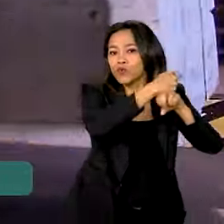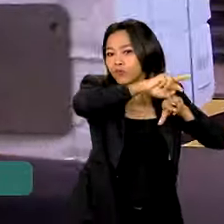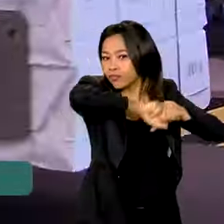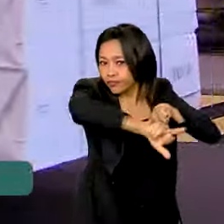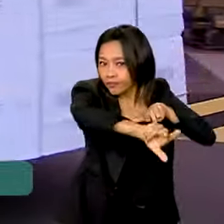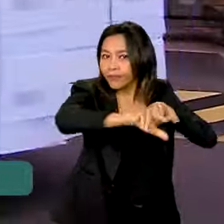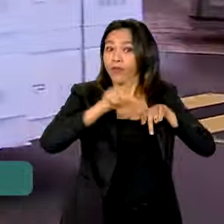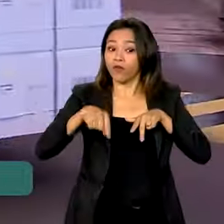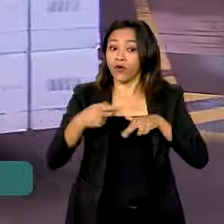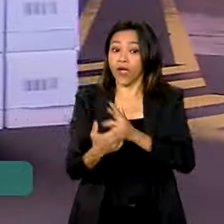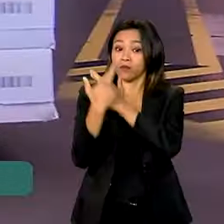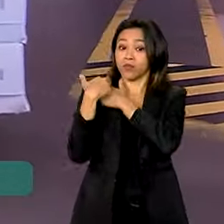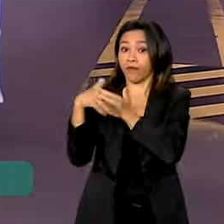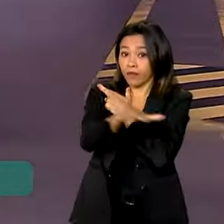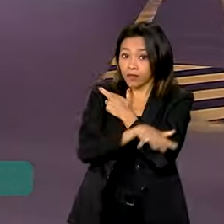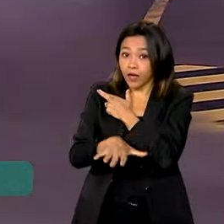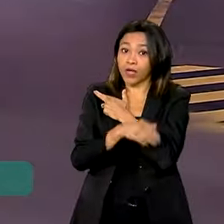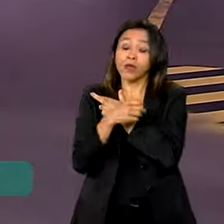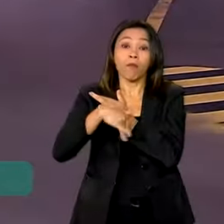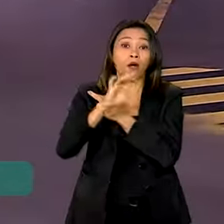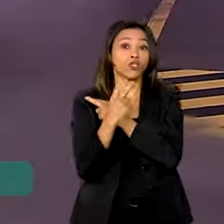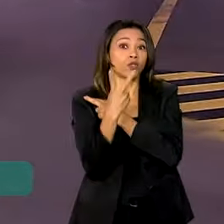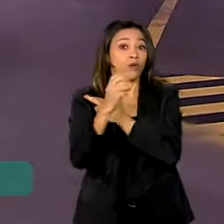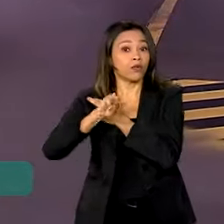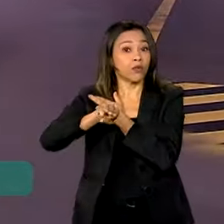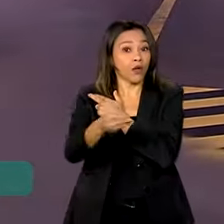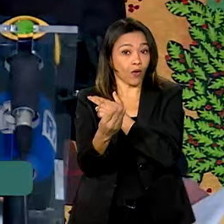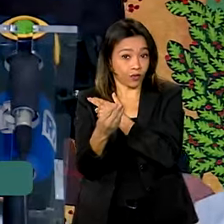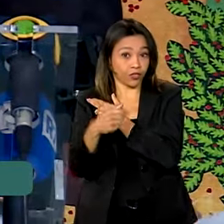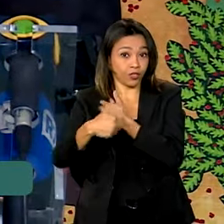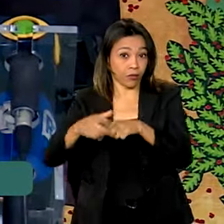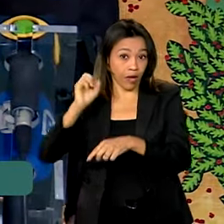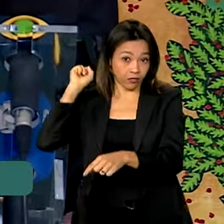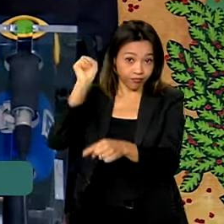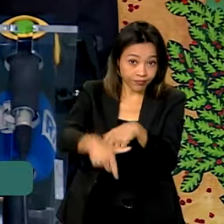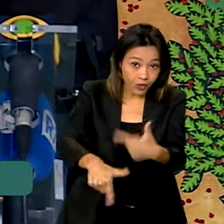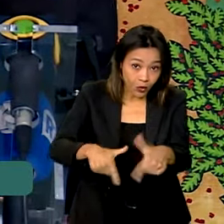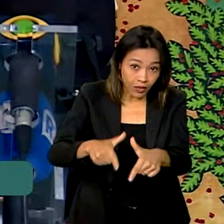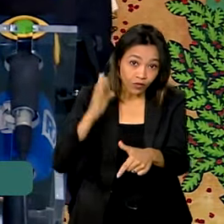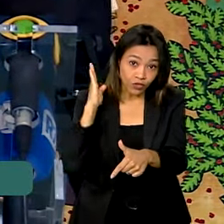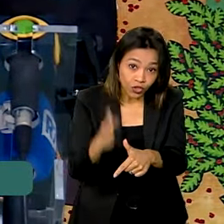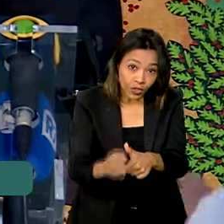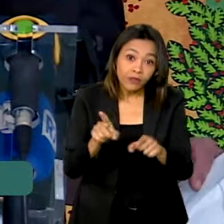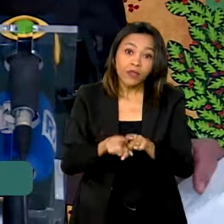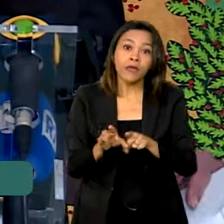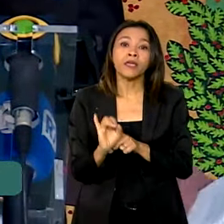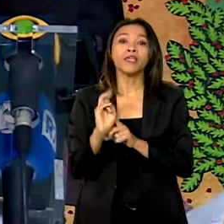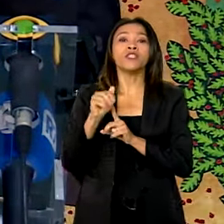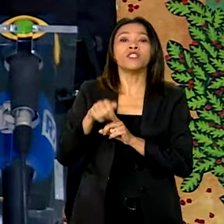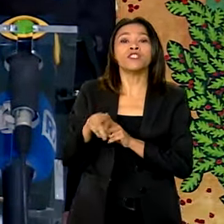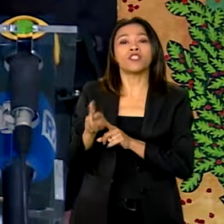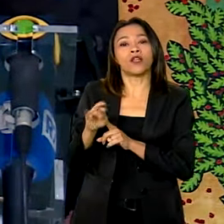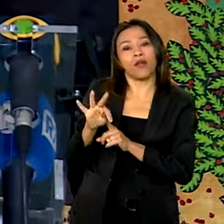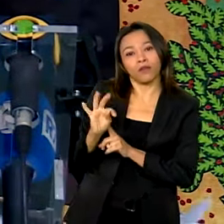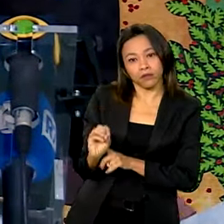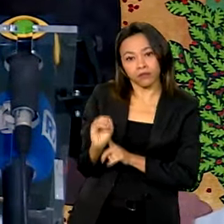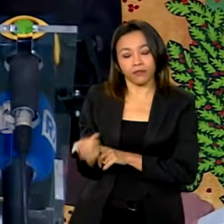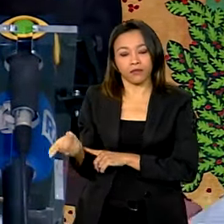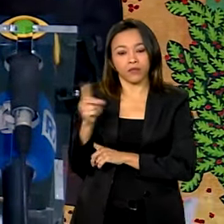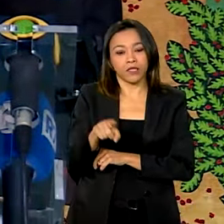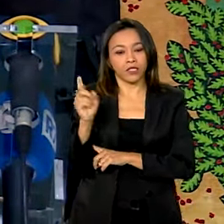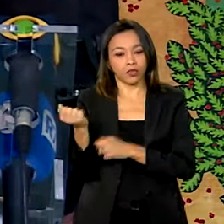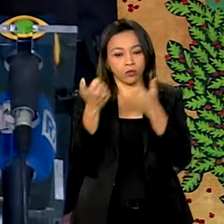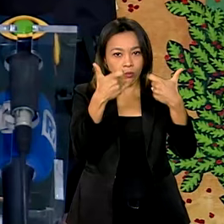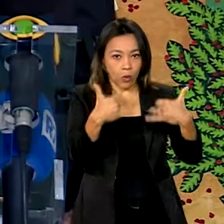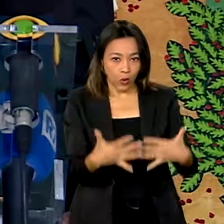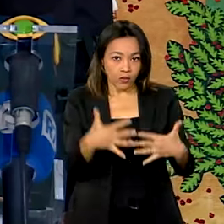por 2,6 milhões de empregos diretos e indiretos. Mostra confiança no Brasil, crescimento. Um